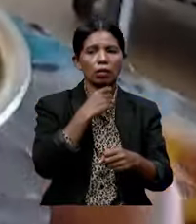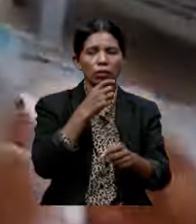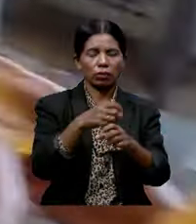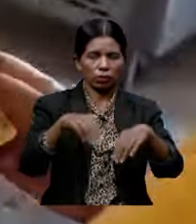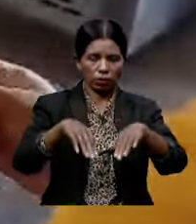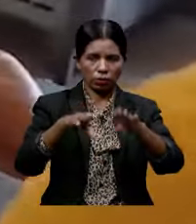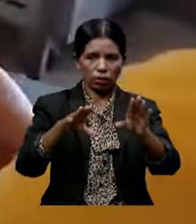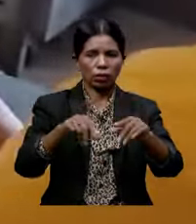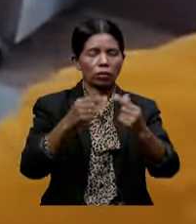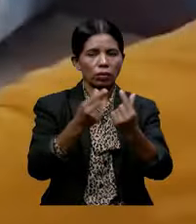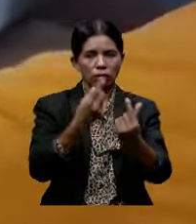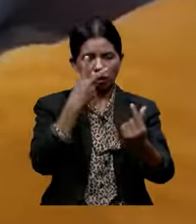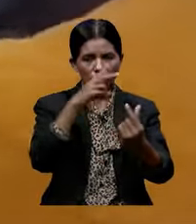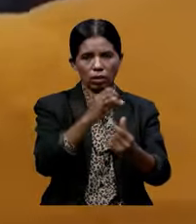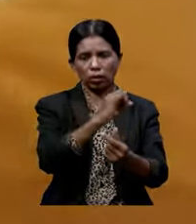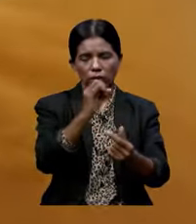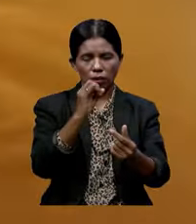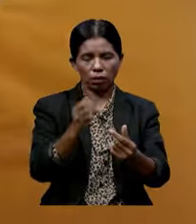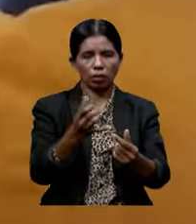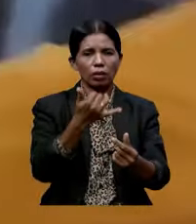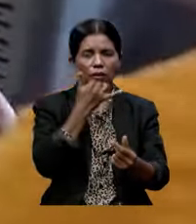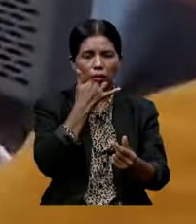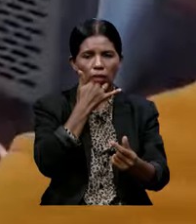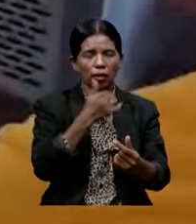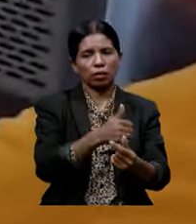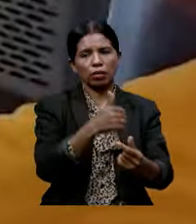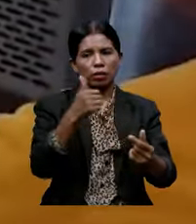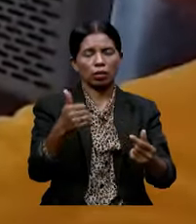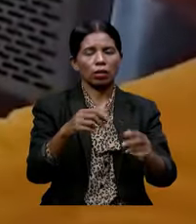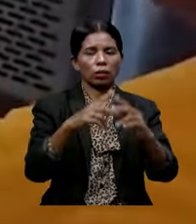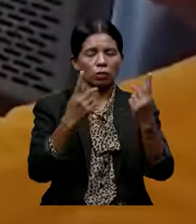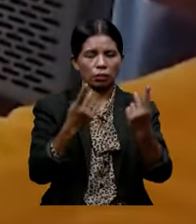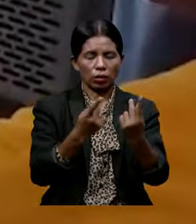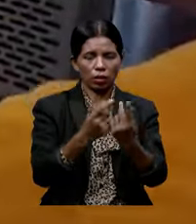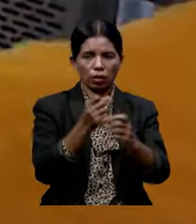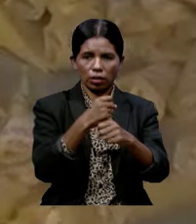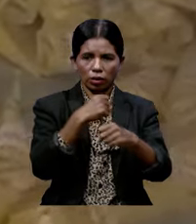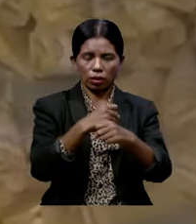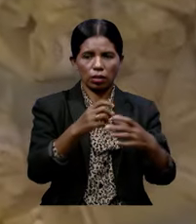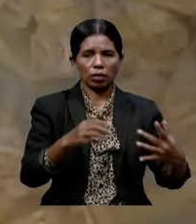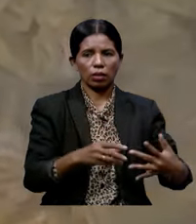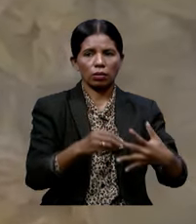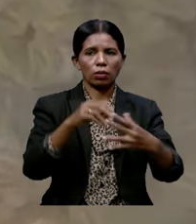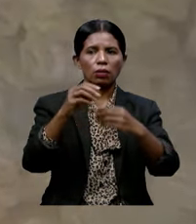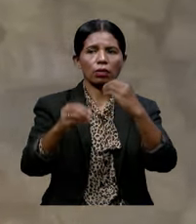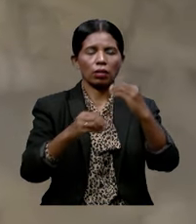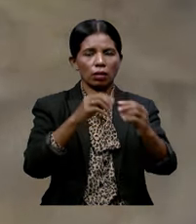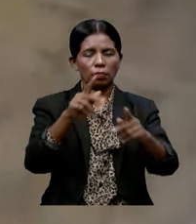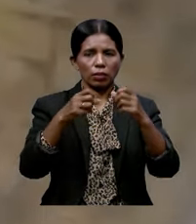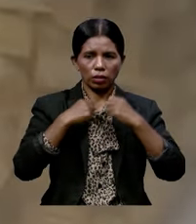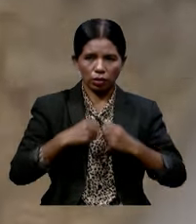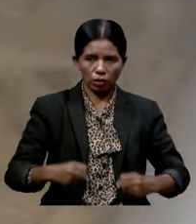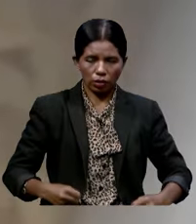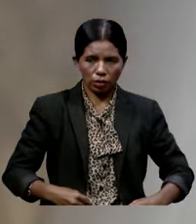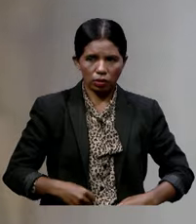FAN, a equipa conjunta identifica irregularidade de balun na companhia comete, liu-liu e a RELARAN. Ação com Emanuel Saúde